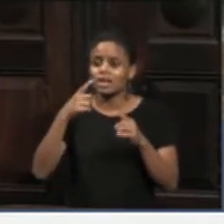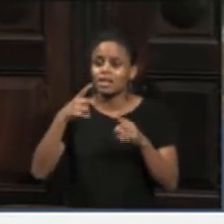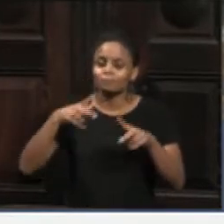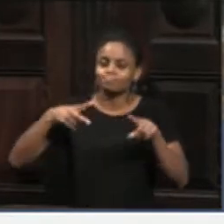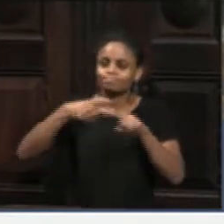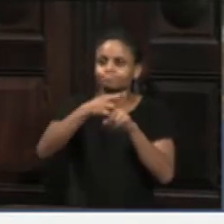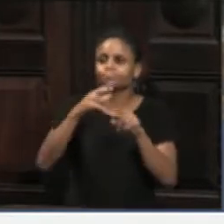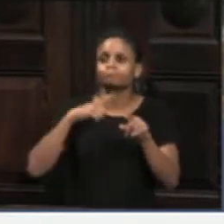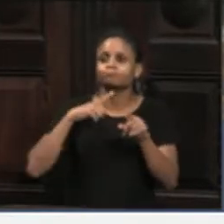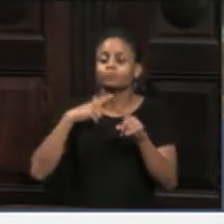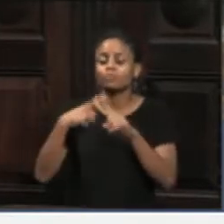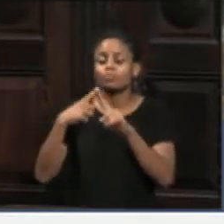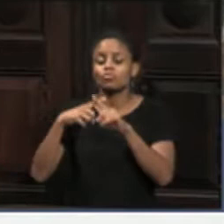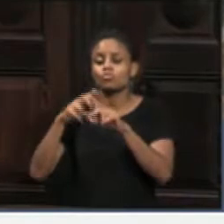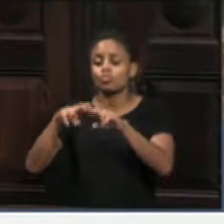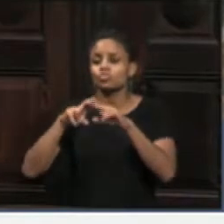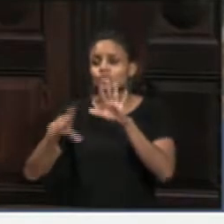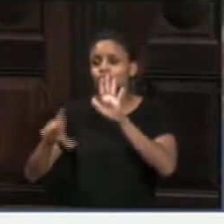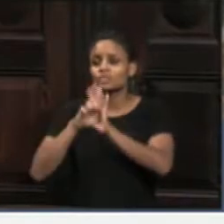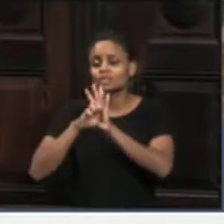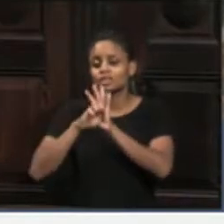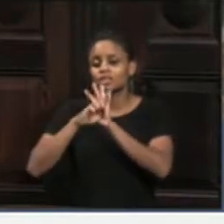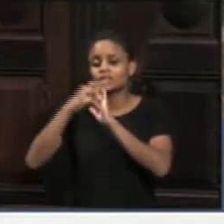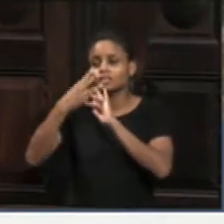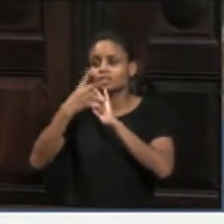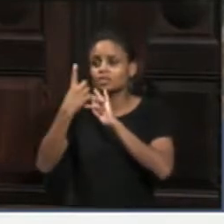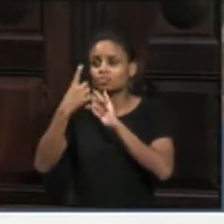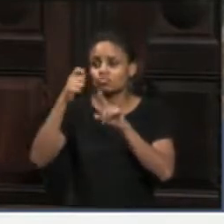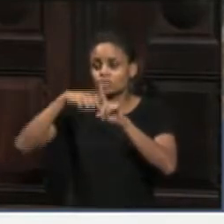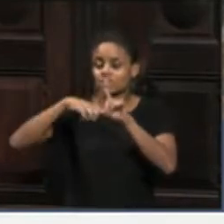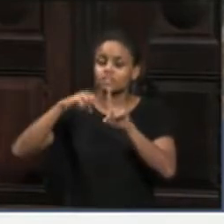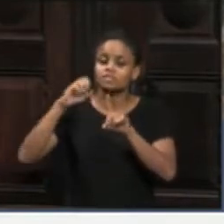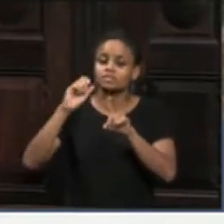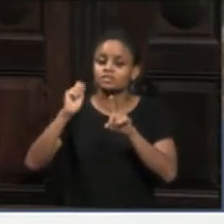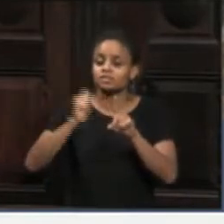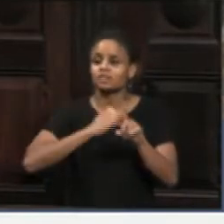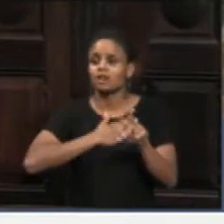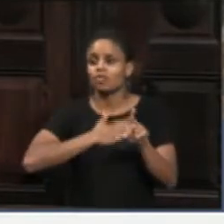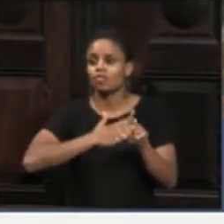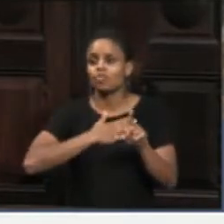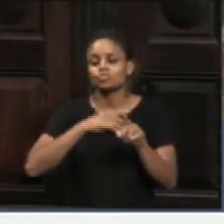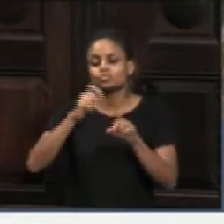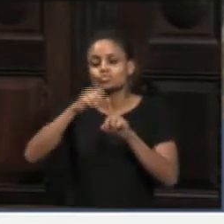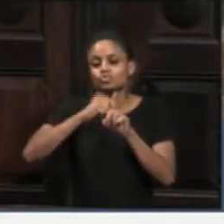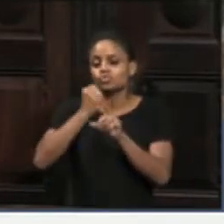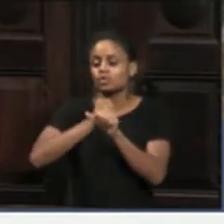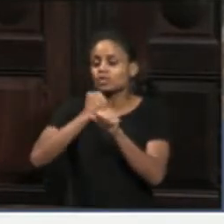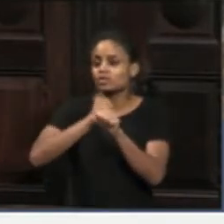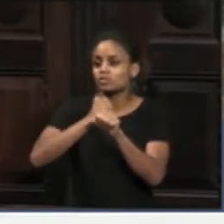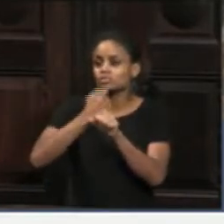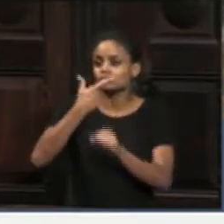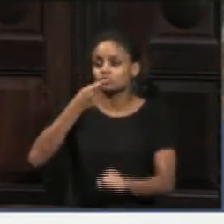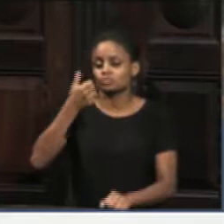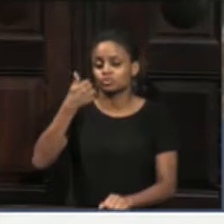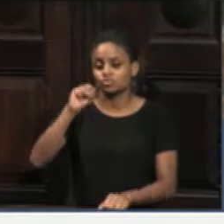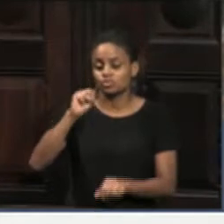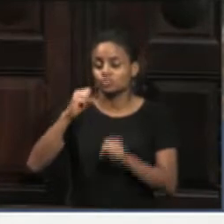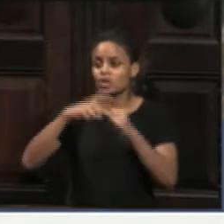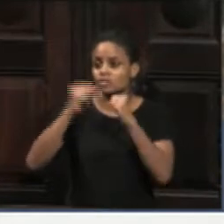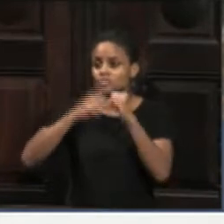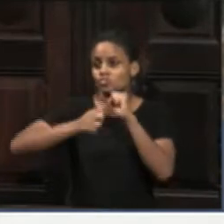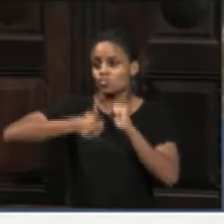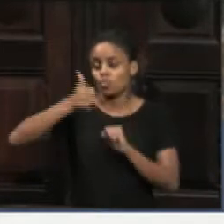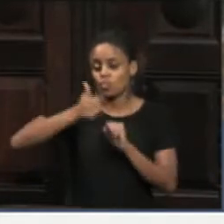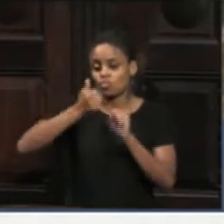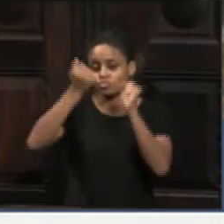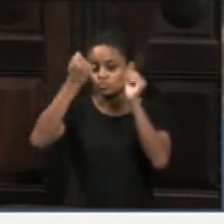agosto de 2018, que no seu artigo 1º define que fica